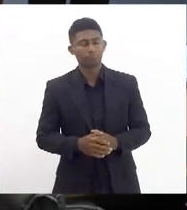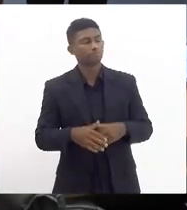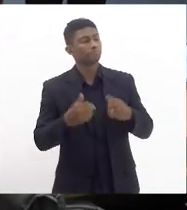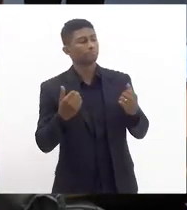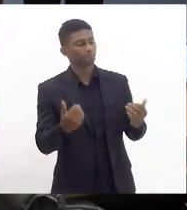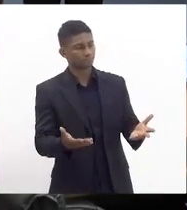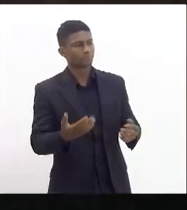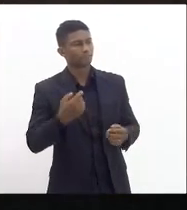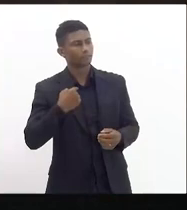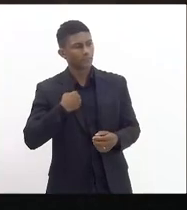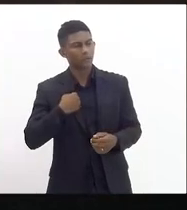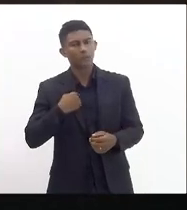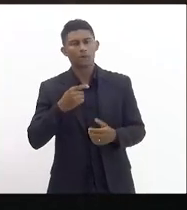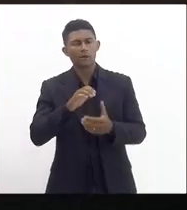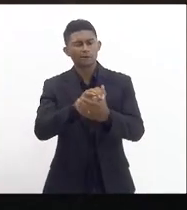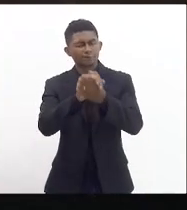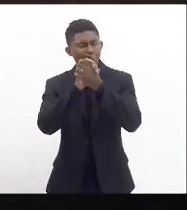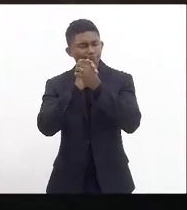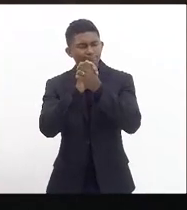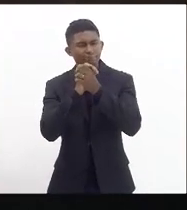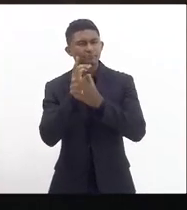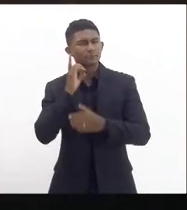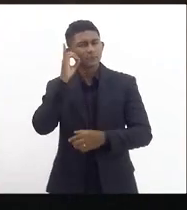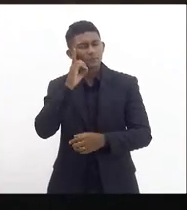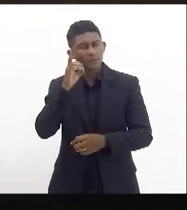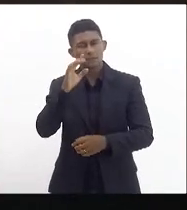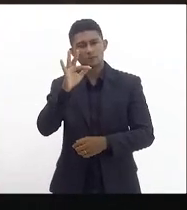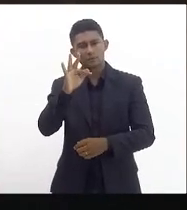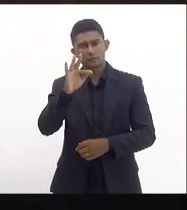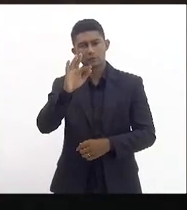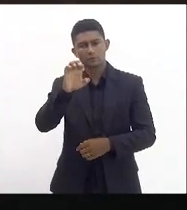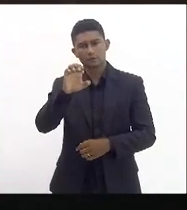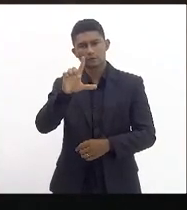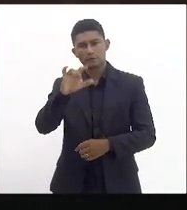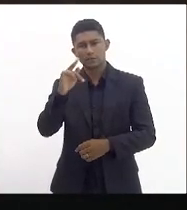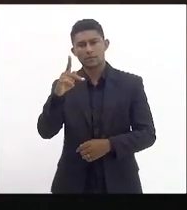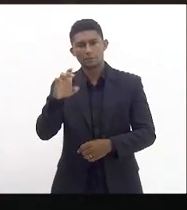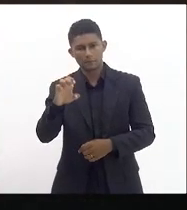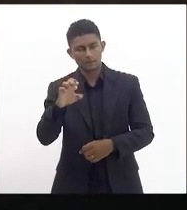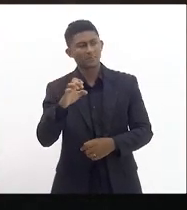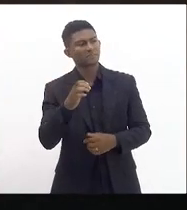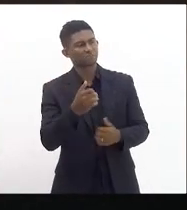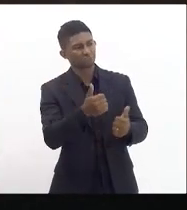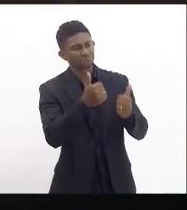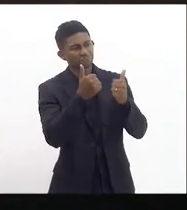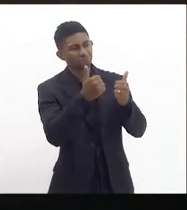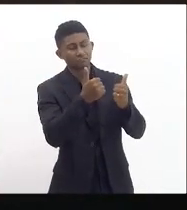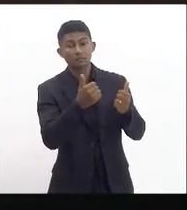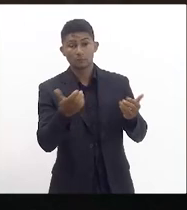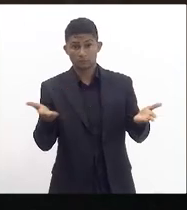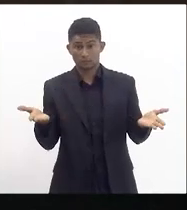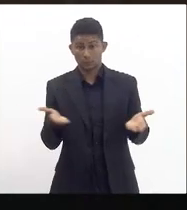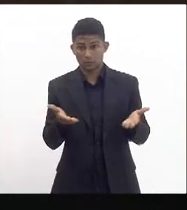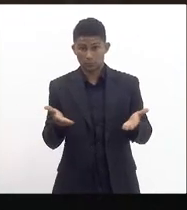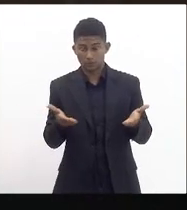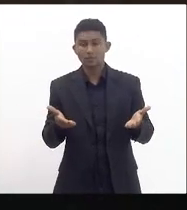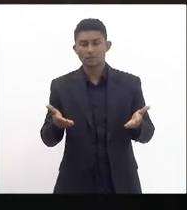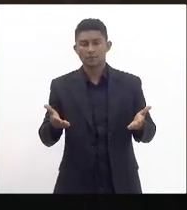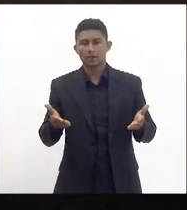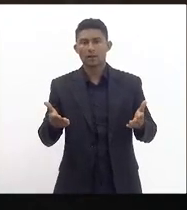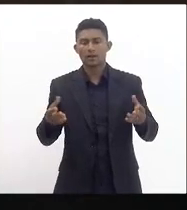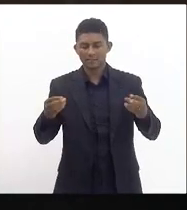Inicialmente, eu gostaria de saudar aqui o deputado Felipe Soares, dizer que hoje o Ministério do Trabalho,